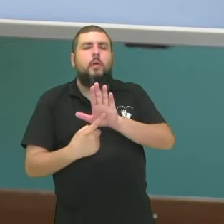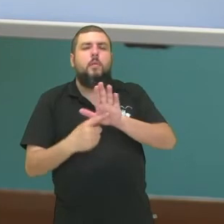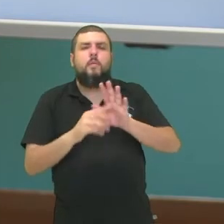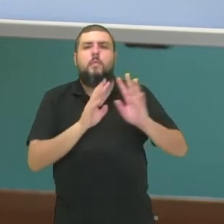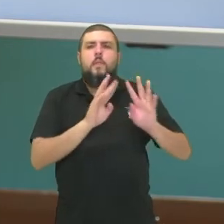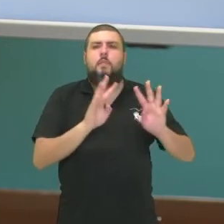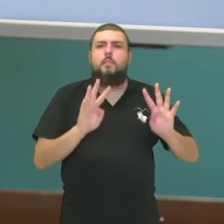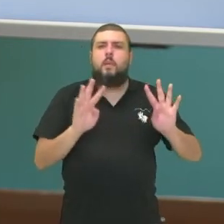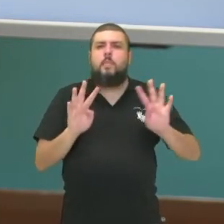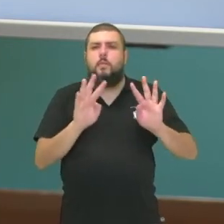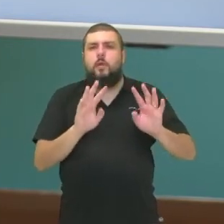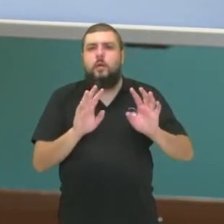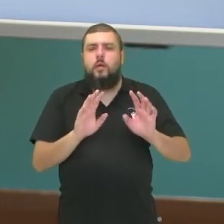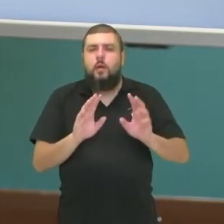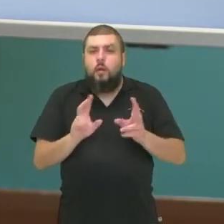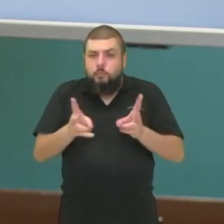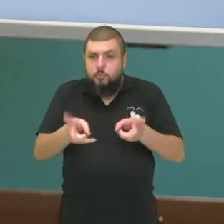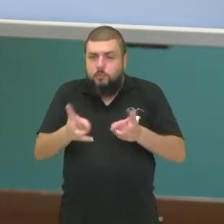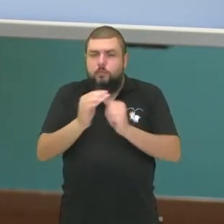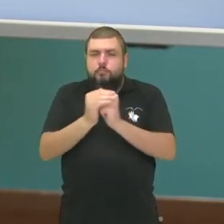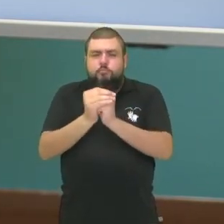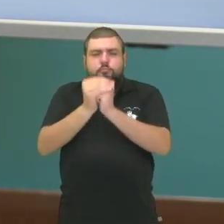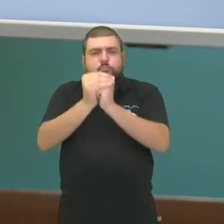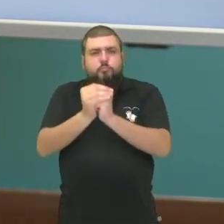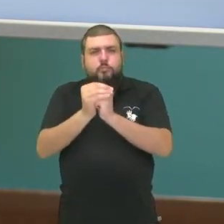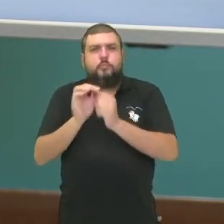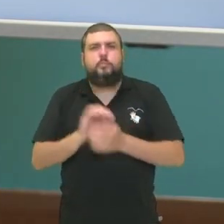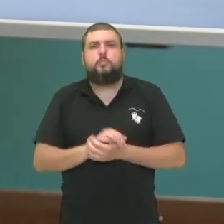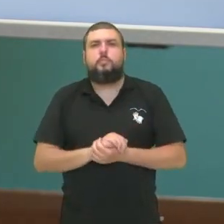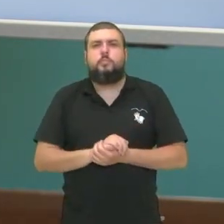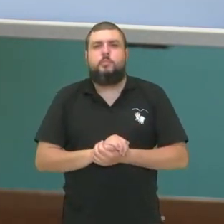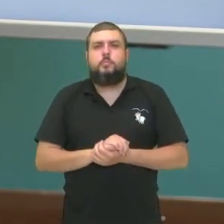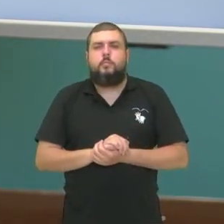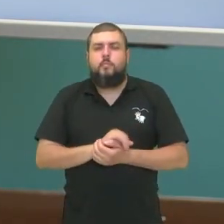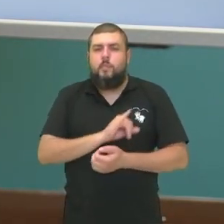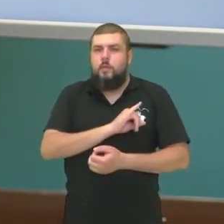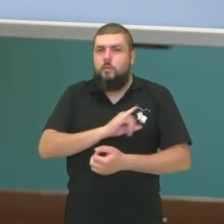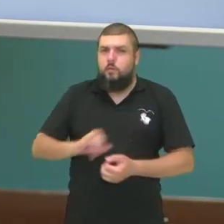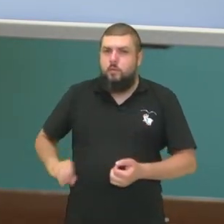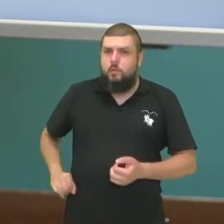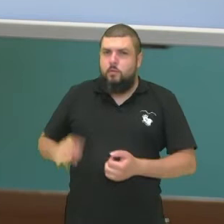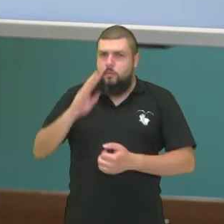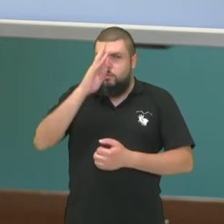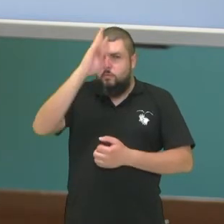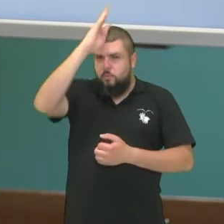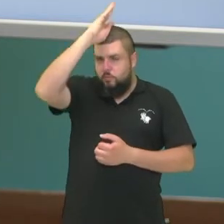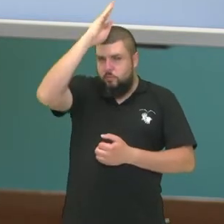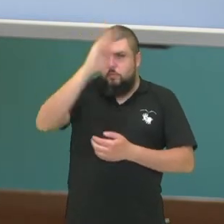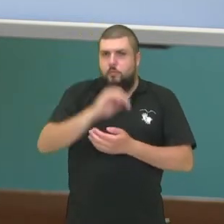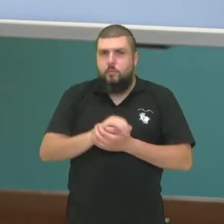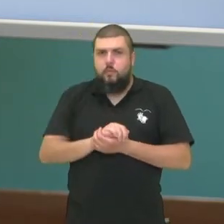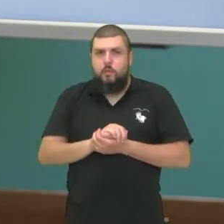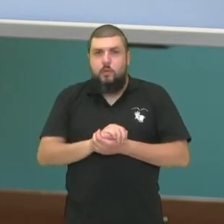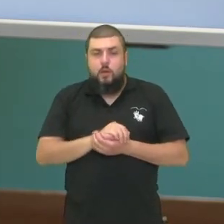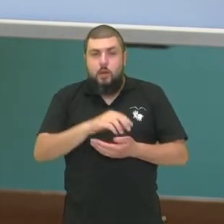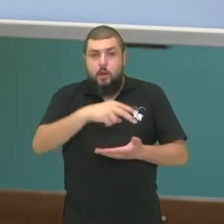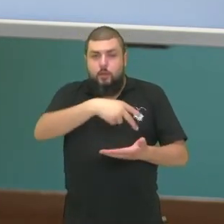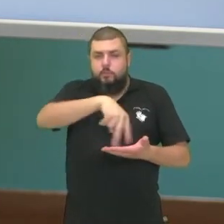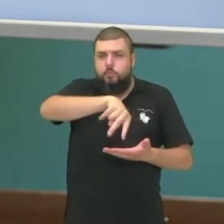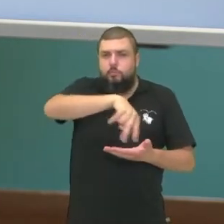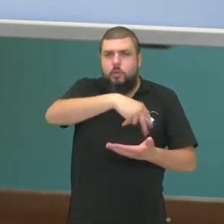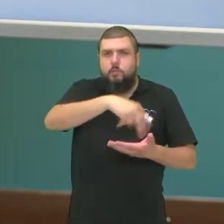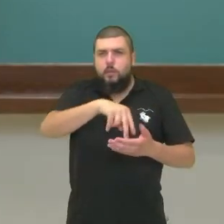em adoração aos mesmos deuses. No Império Romano, qualquer dança que não estivesse vinculada à igreja